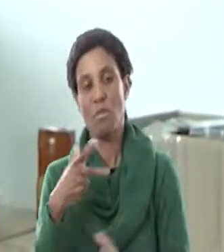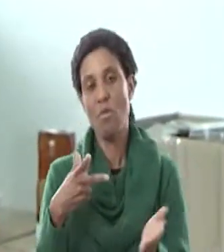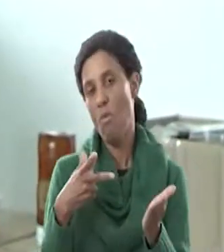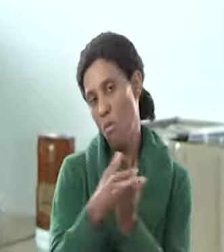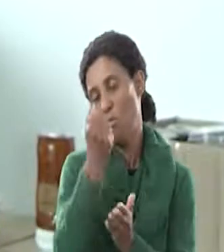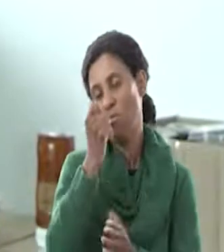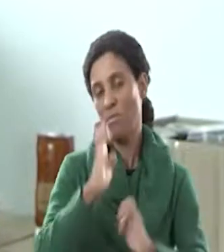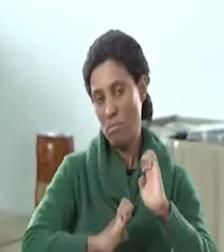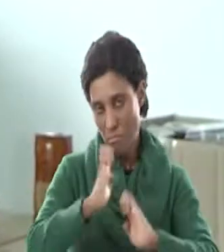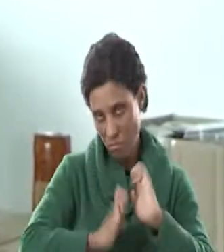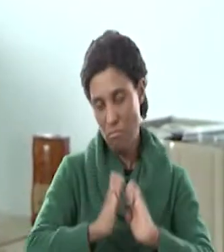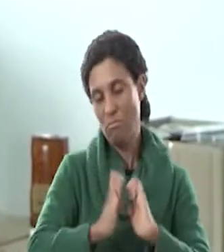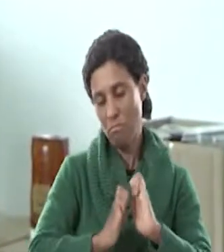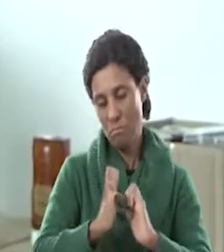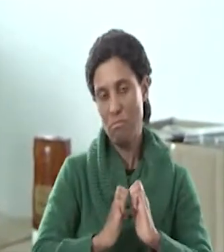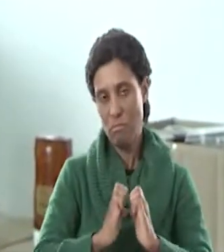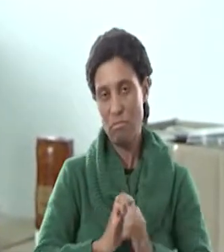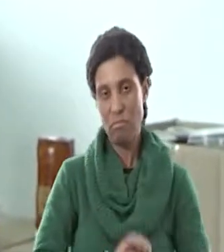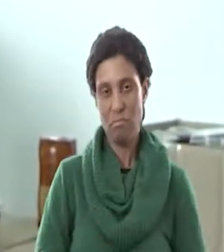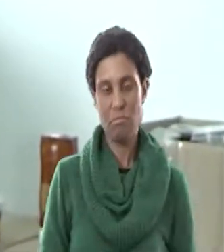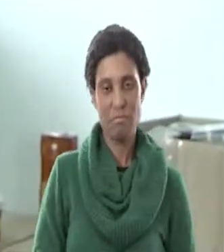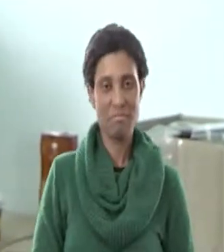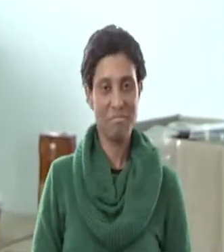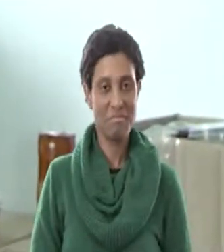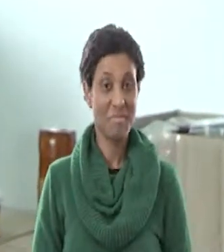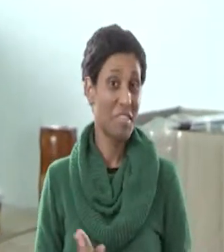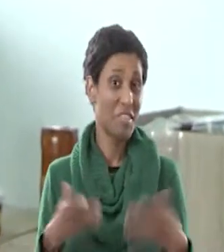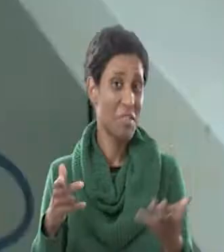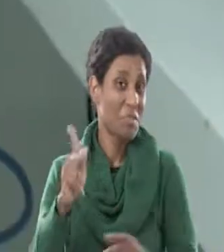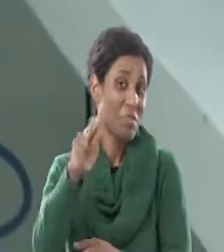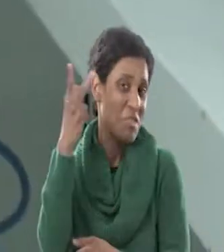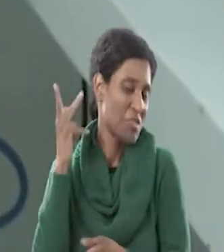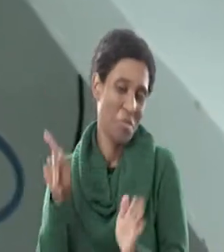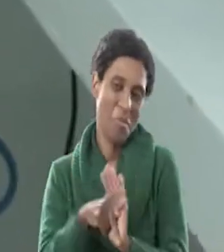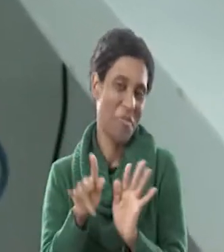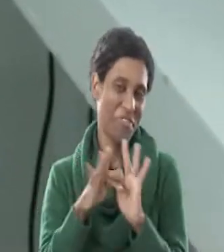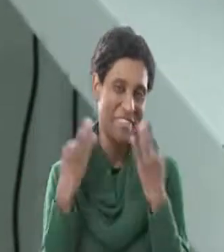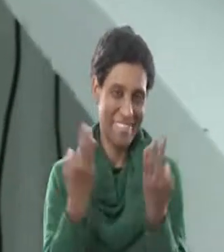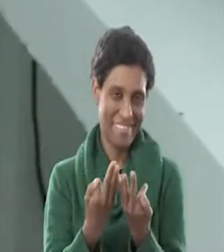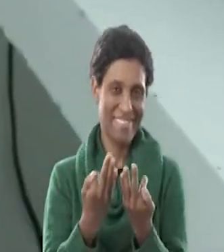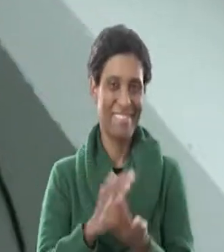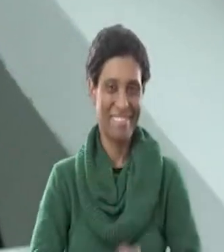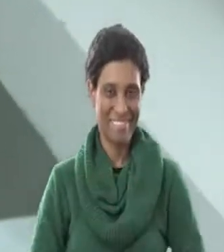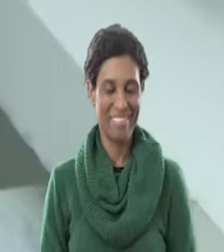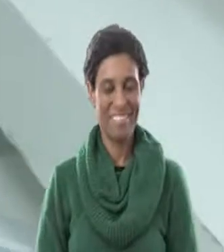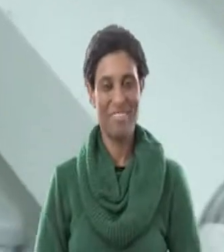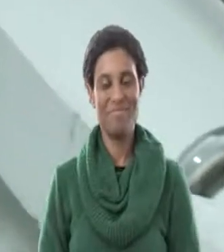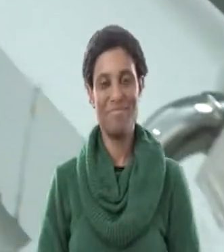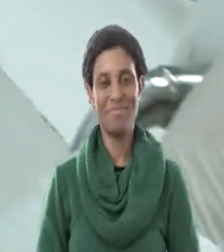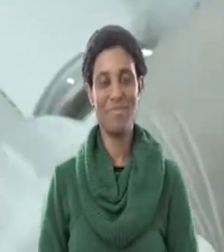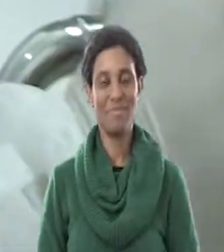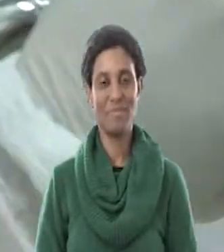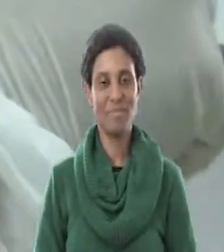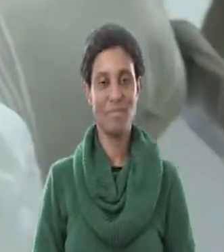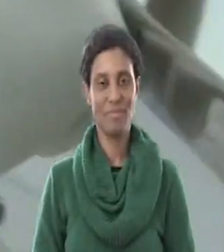empresa, comprei a empresa antigos patrões, cara. Então é uma história de família mesmo.